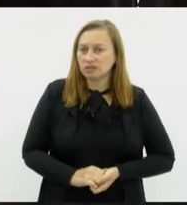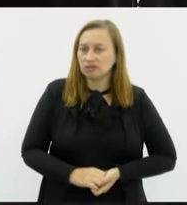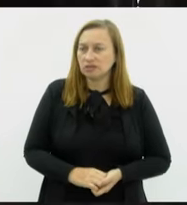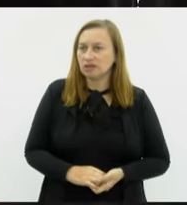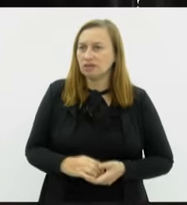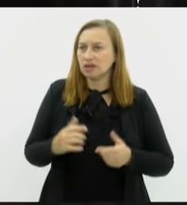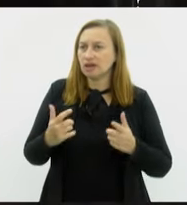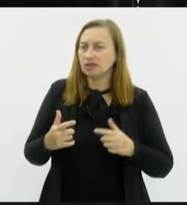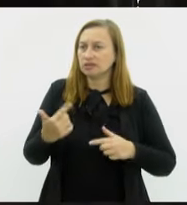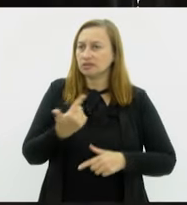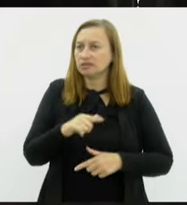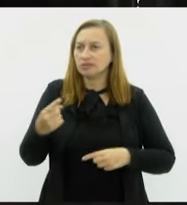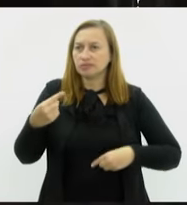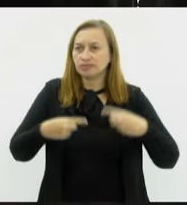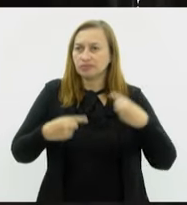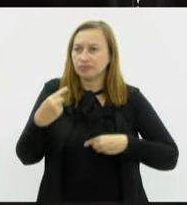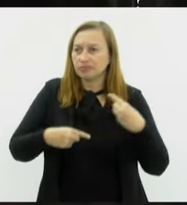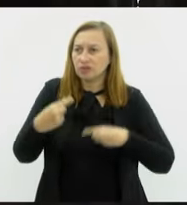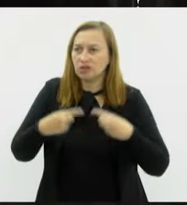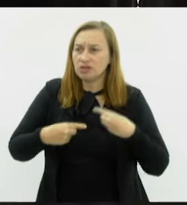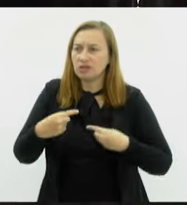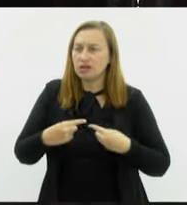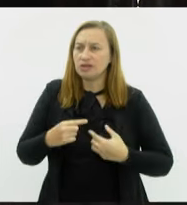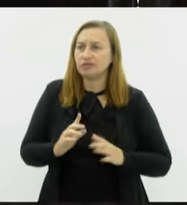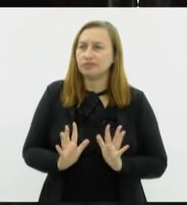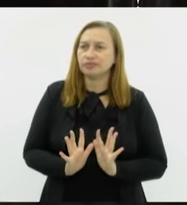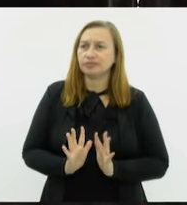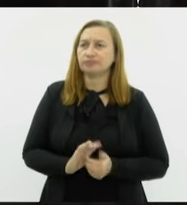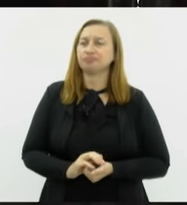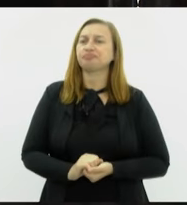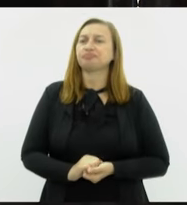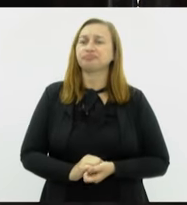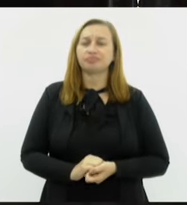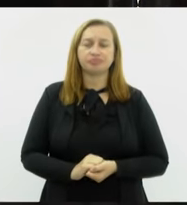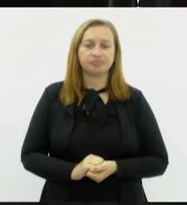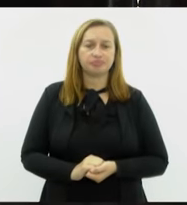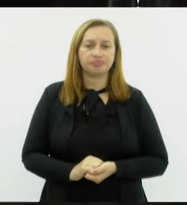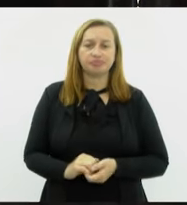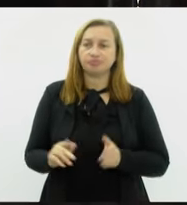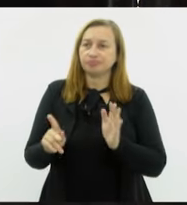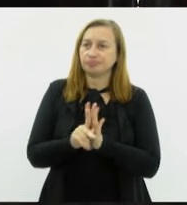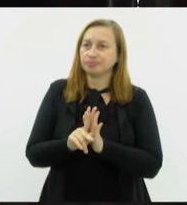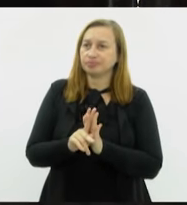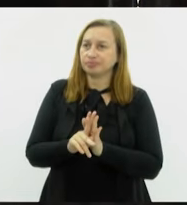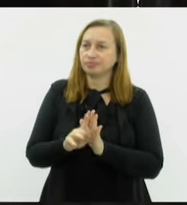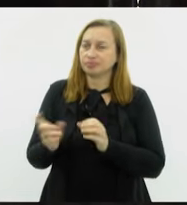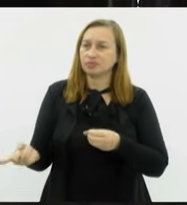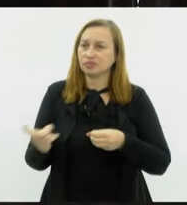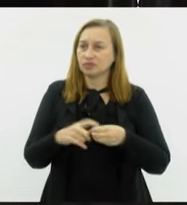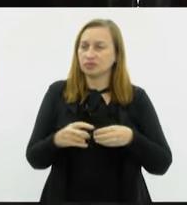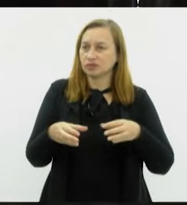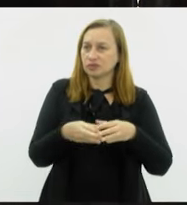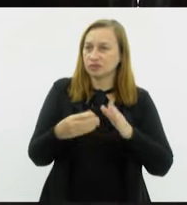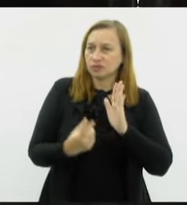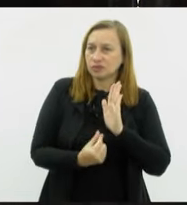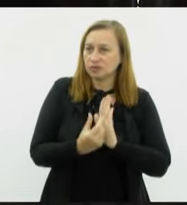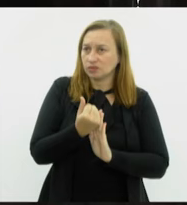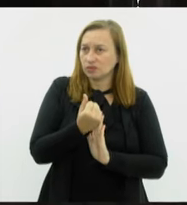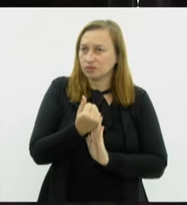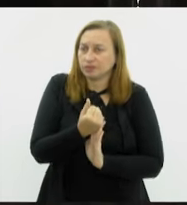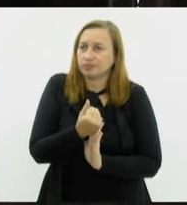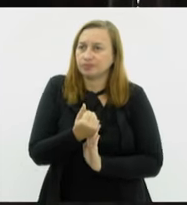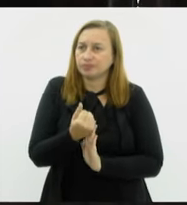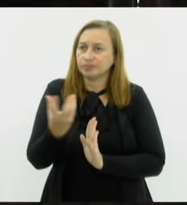Não havendo mais quem queira discutir, encerra-se a discussão prévia. O projeto retorna para a Comissão de Orçamento